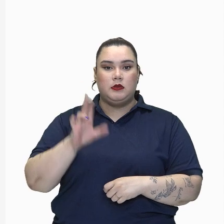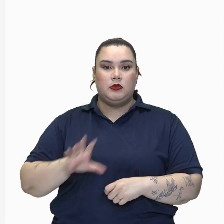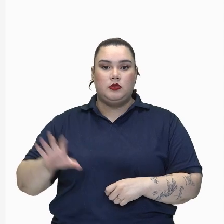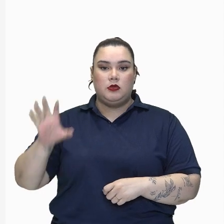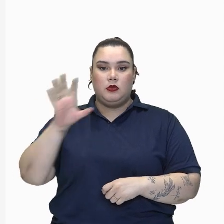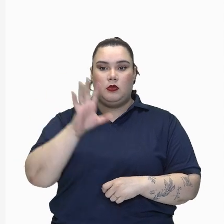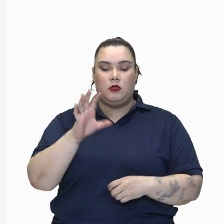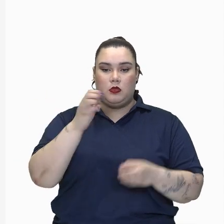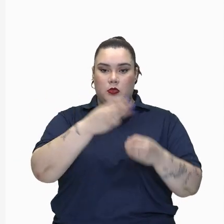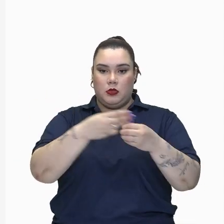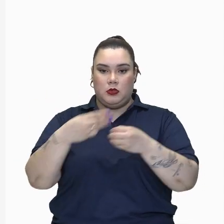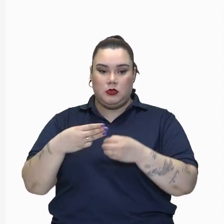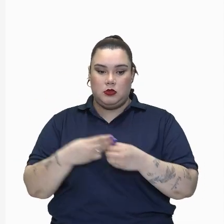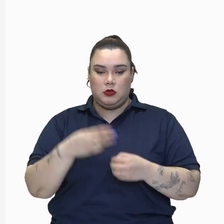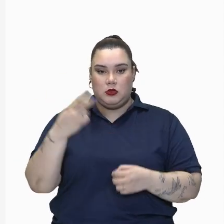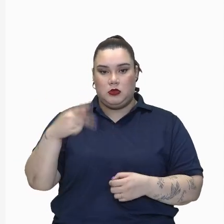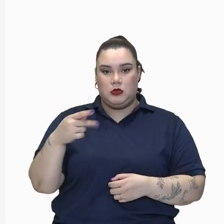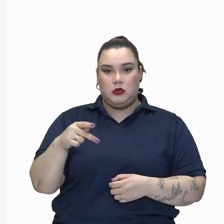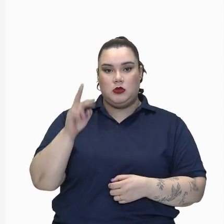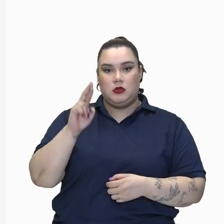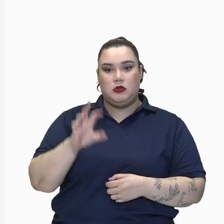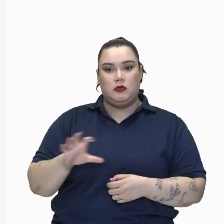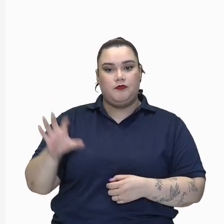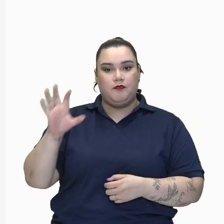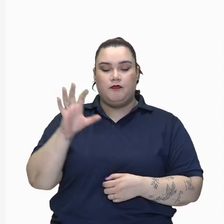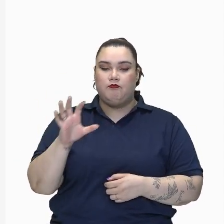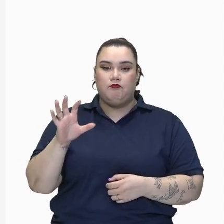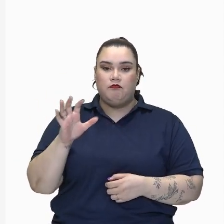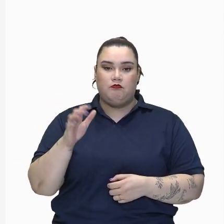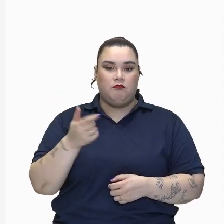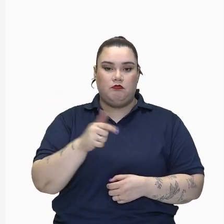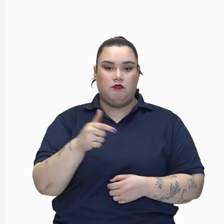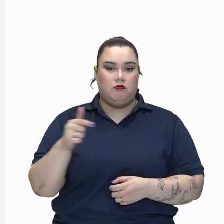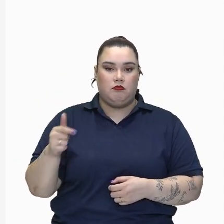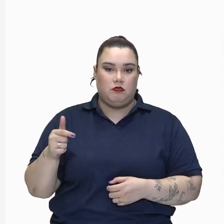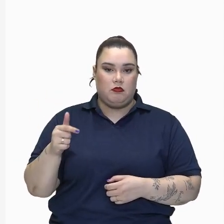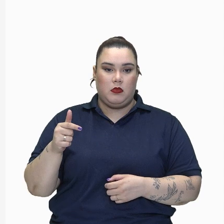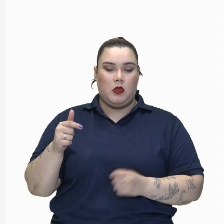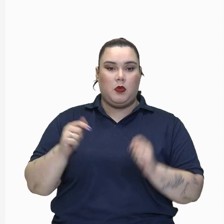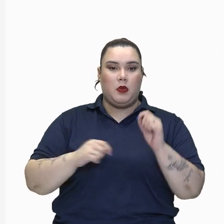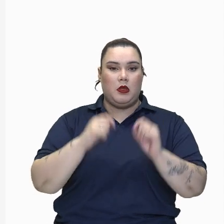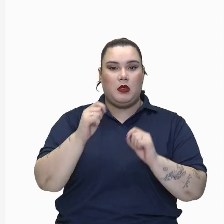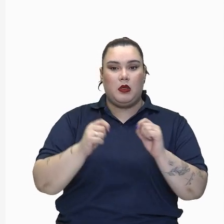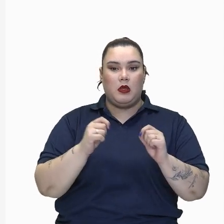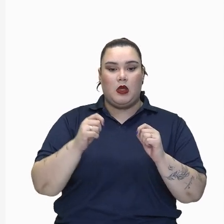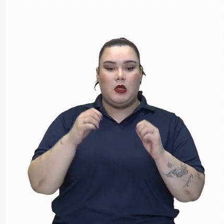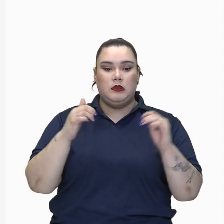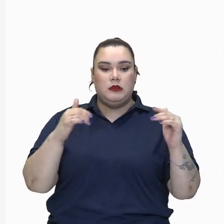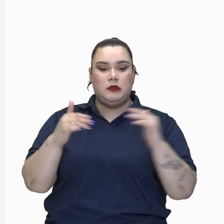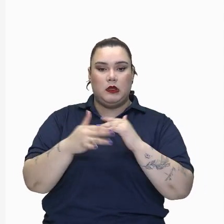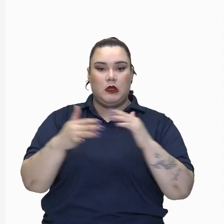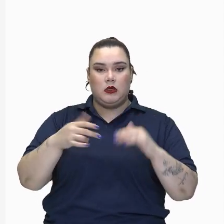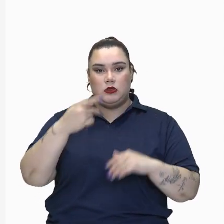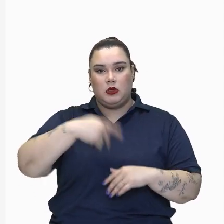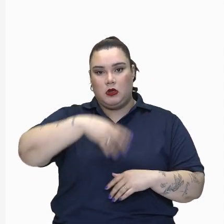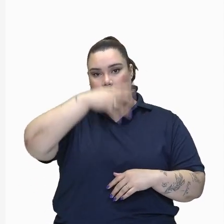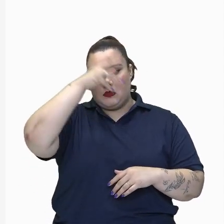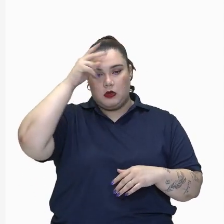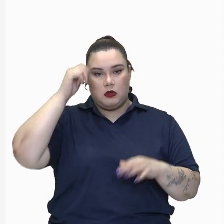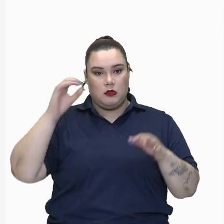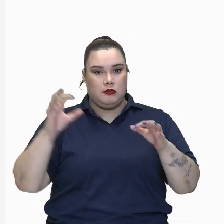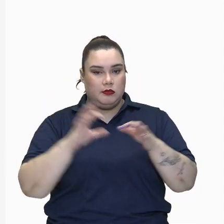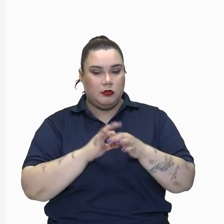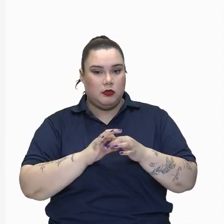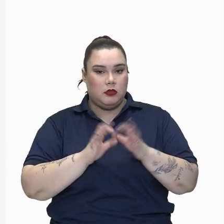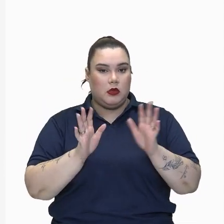os municípios da região metropolitana, eles não estão ali conurbados à cidade de Manaus. A conurbação